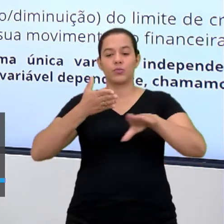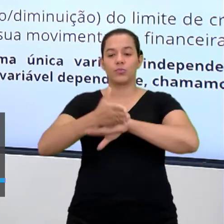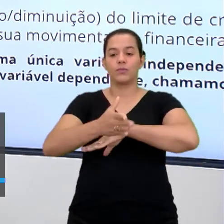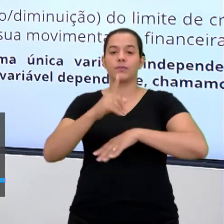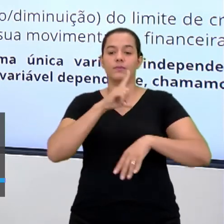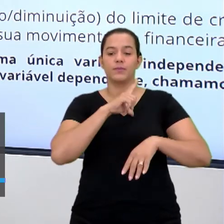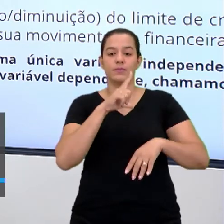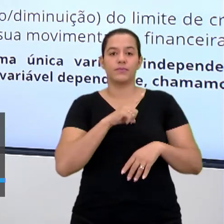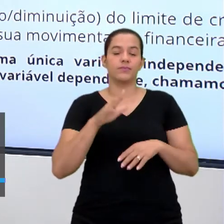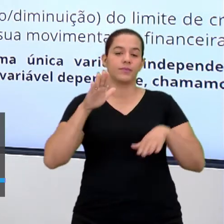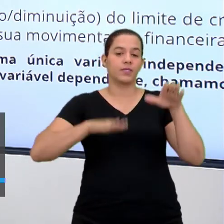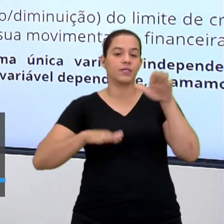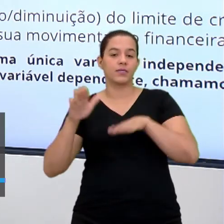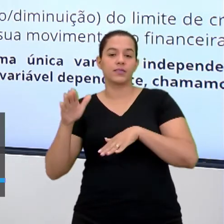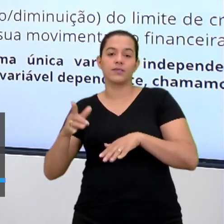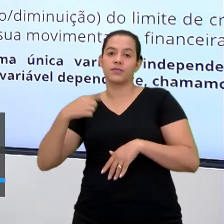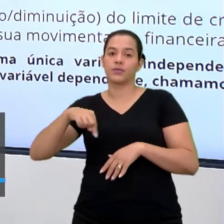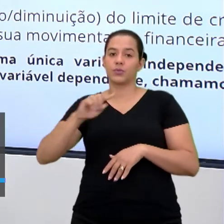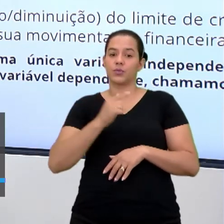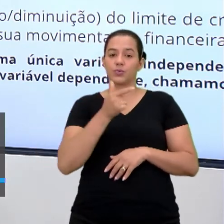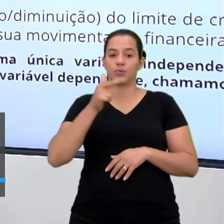né? Normalmente informal,